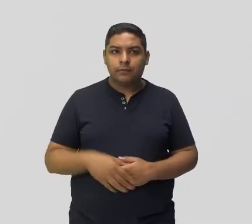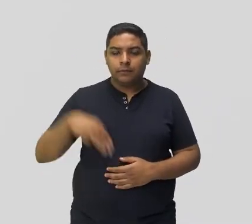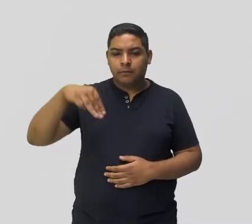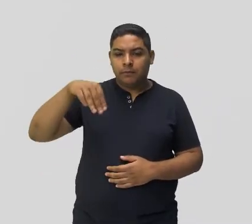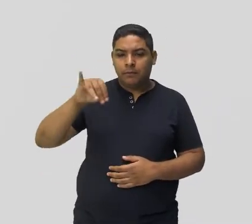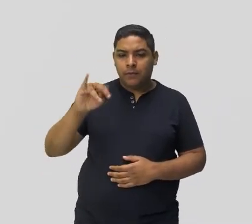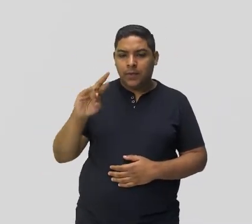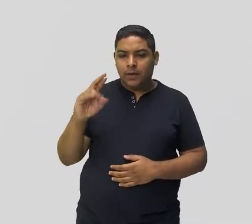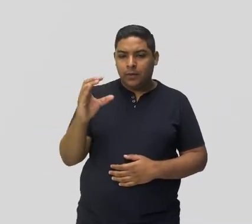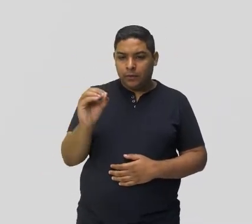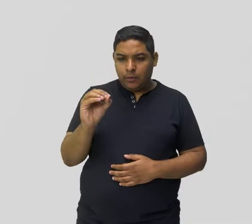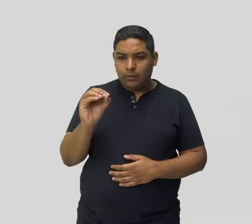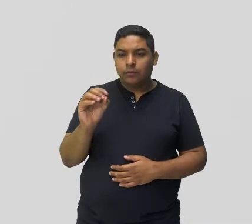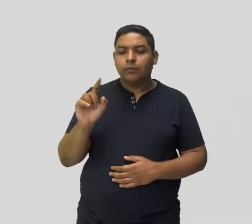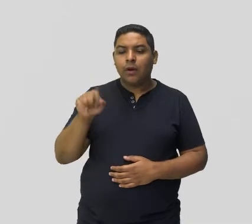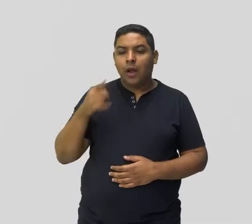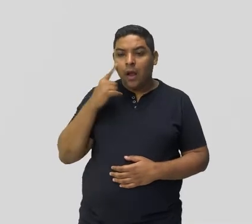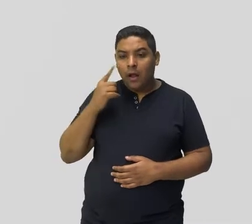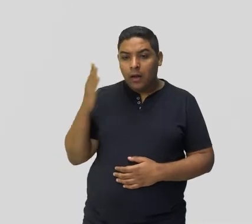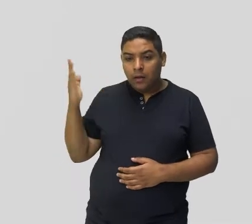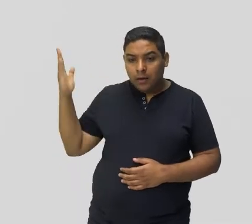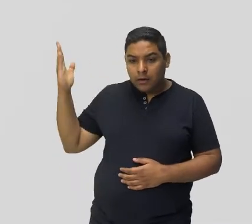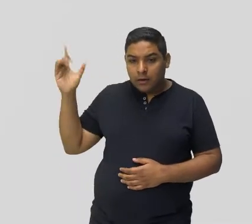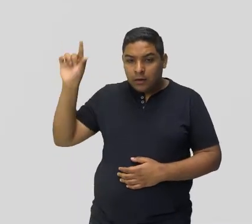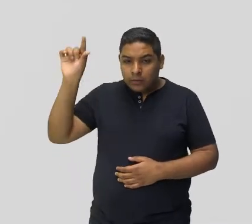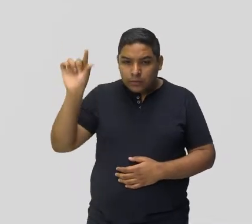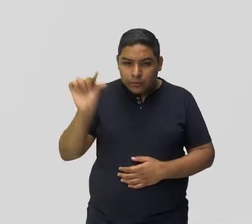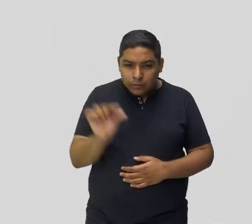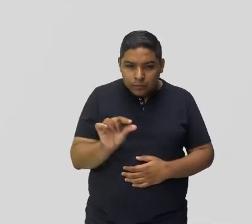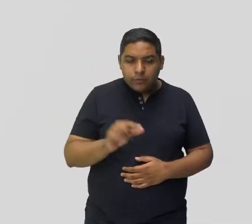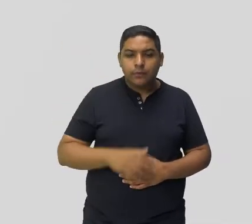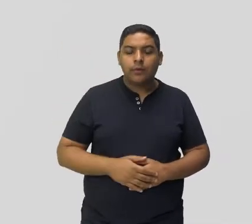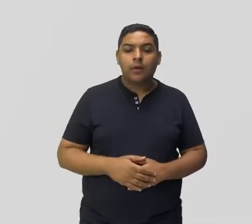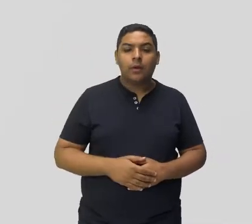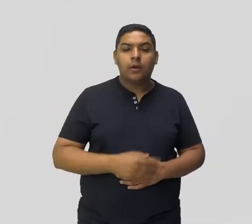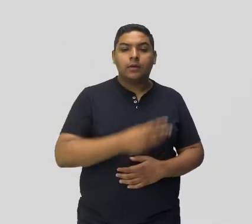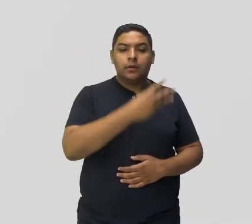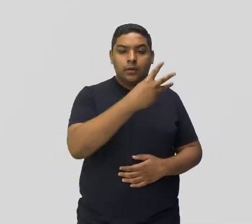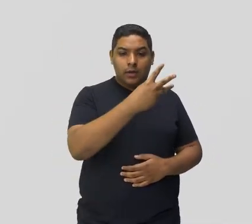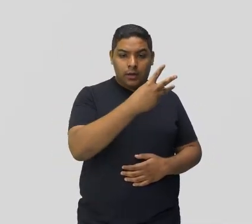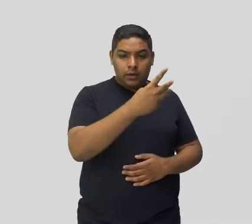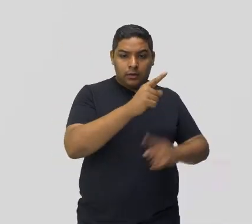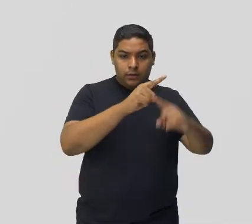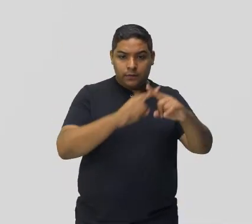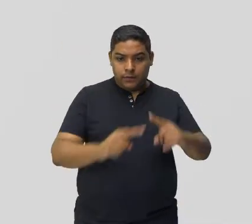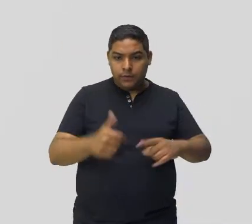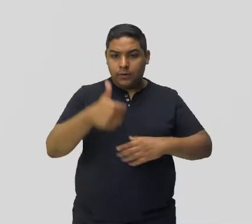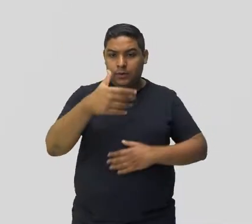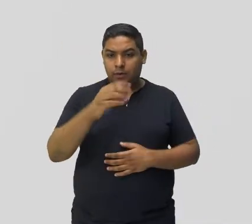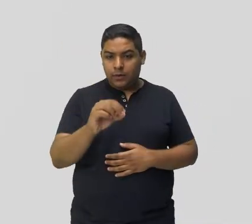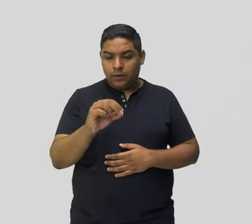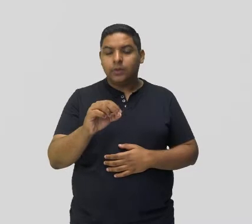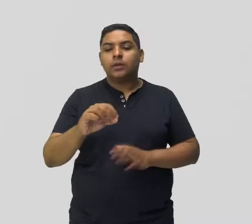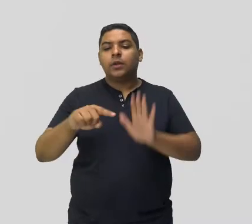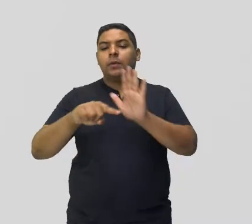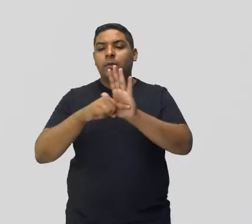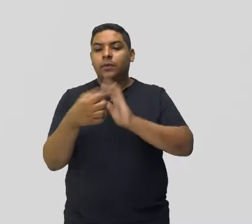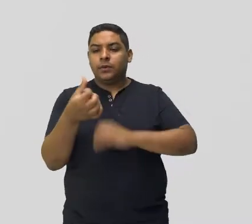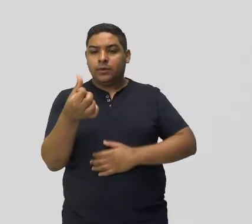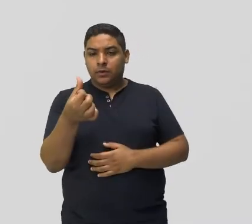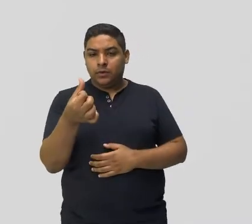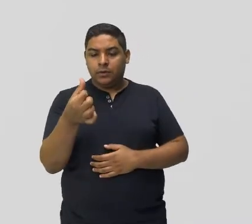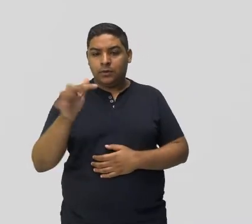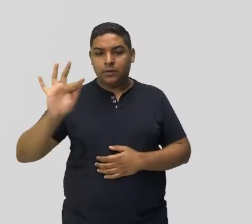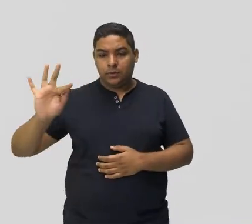que esse número aqui da frente, olha, 3, está multiplicado por 10 a menos 6 farad. Beleza, tá aí, olha. A